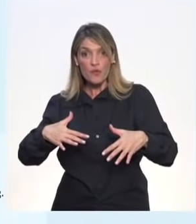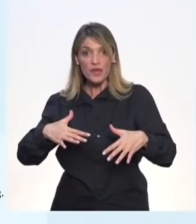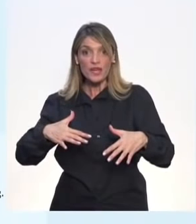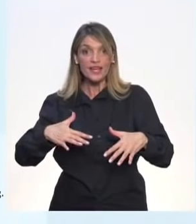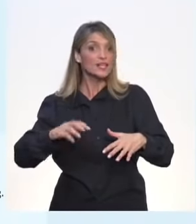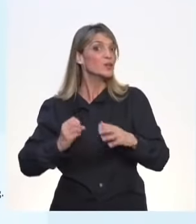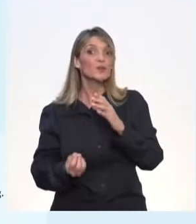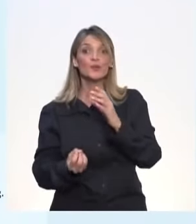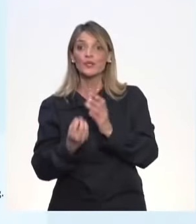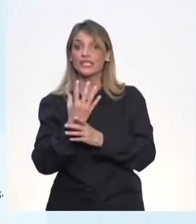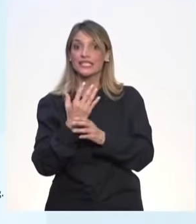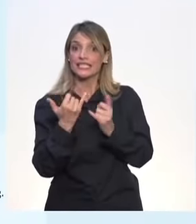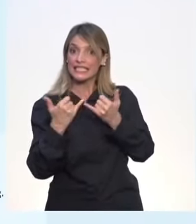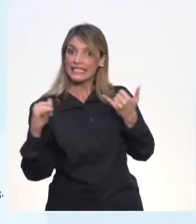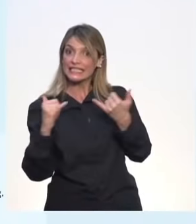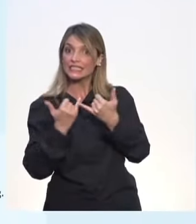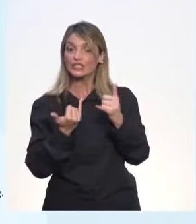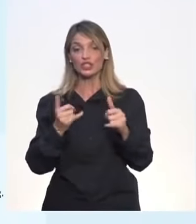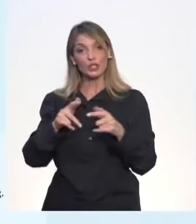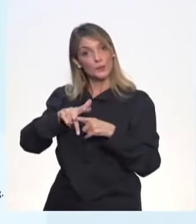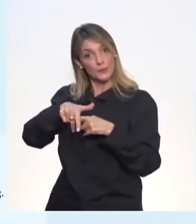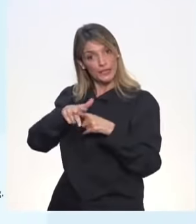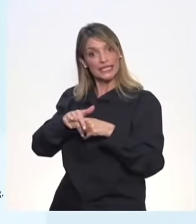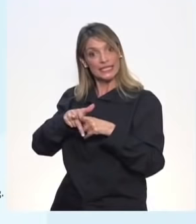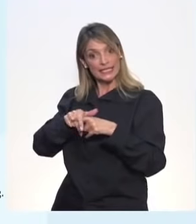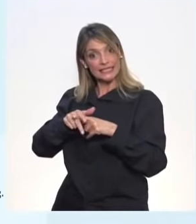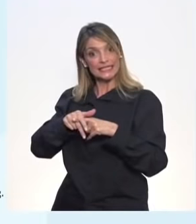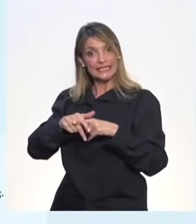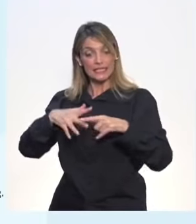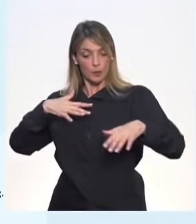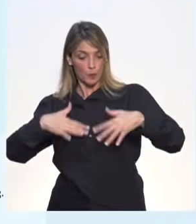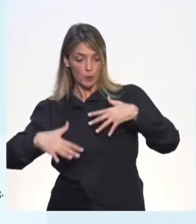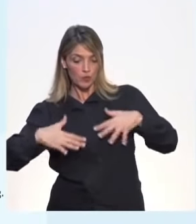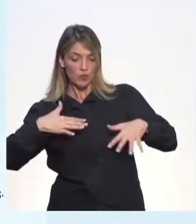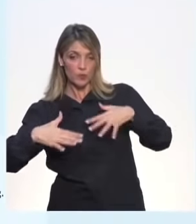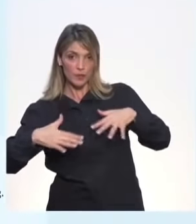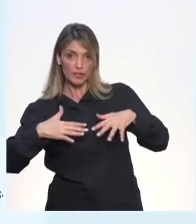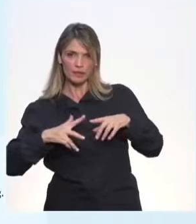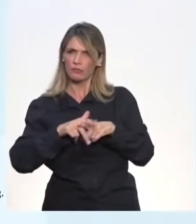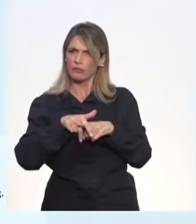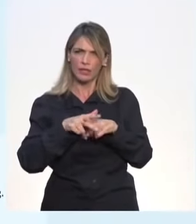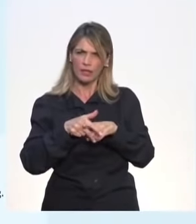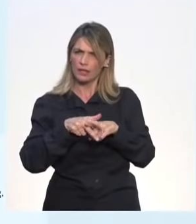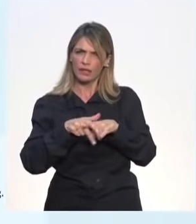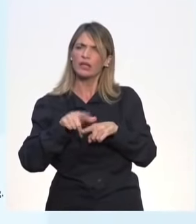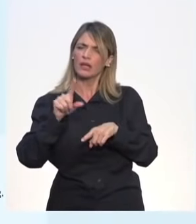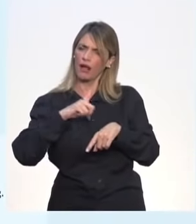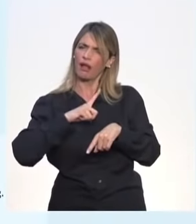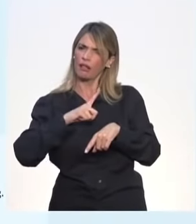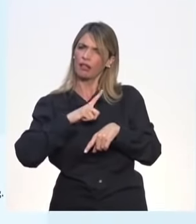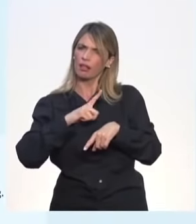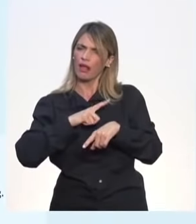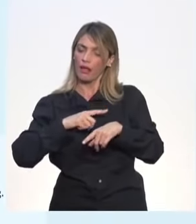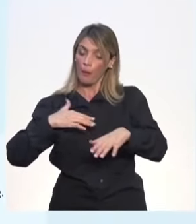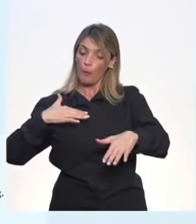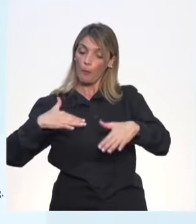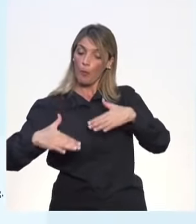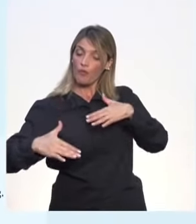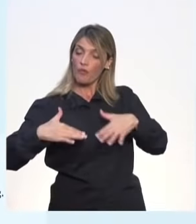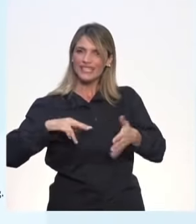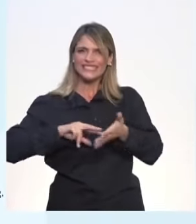energia mecânica de movimento mecânica tem literalmente a tradução de